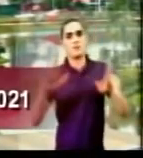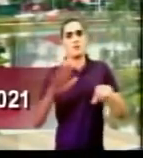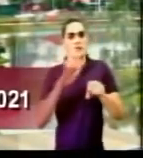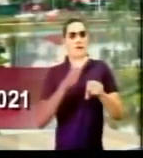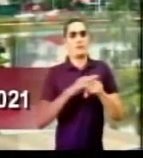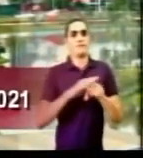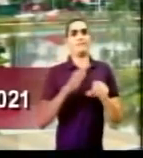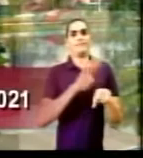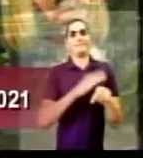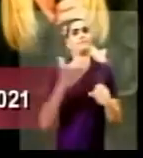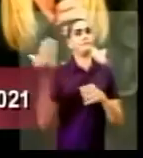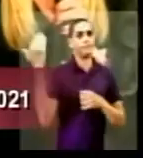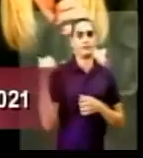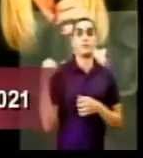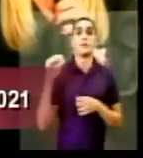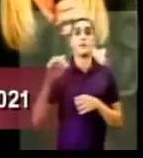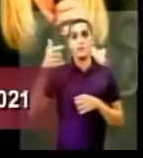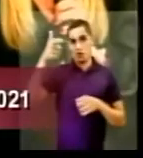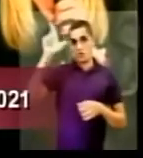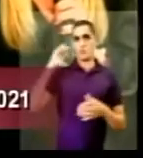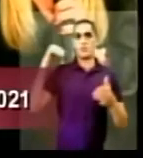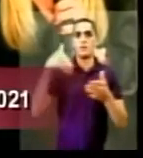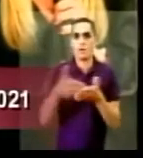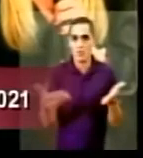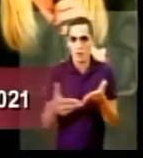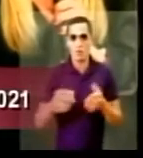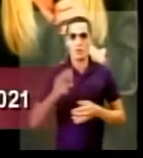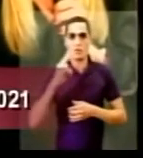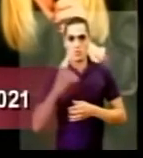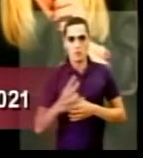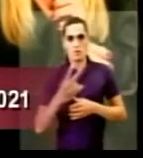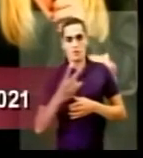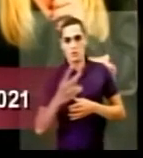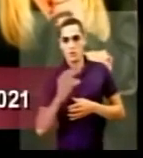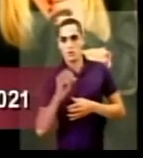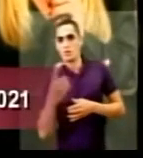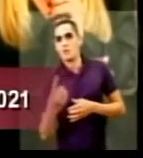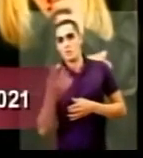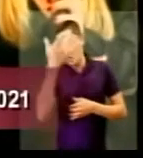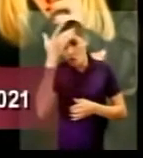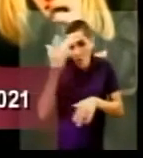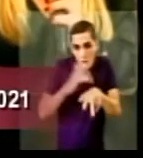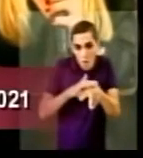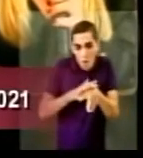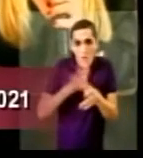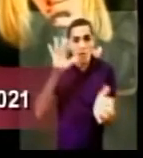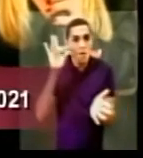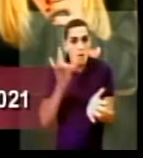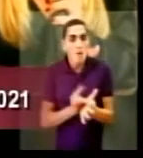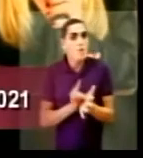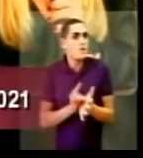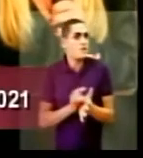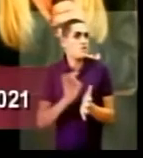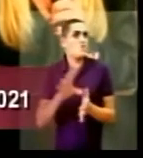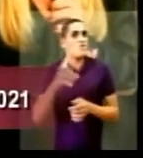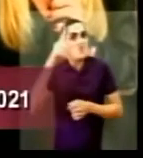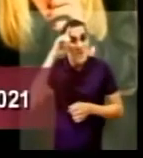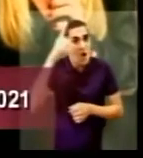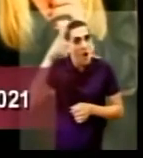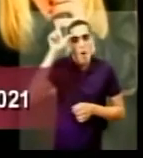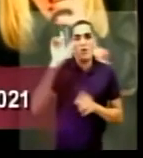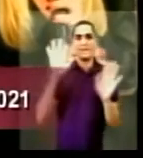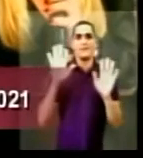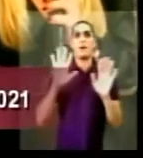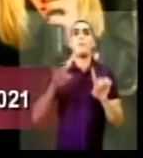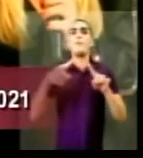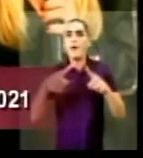Então, até agora, de ontem para hoje, nós tivemos 201 casos confirmados da doença, não que foram 201 no dia de ontem,